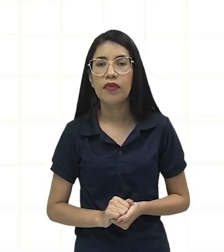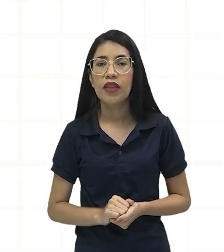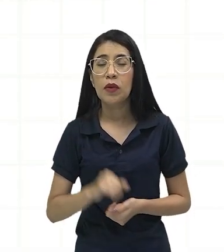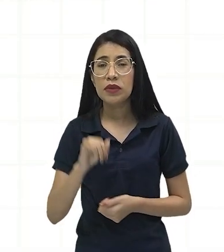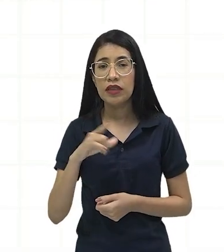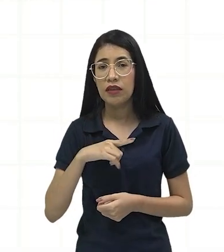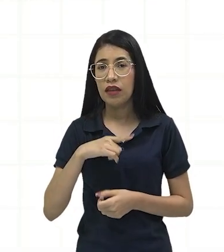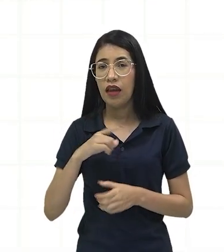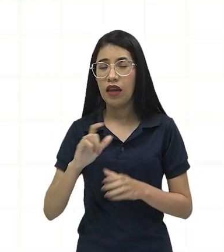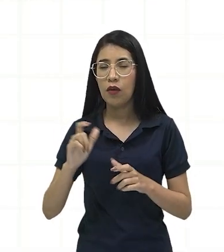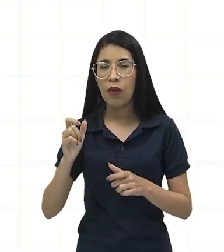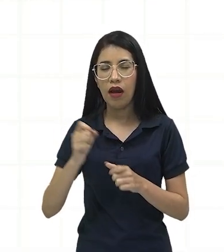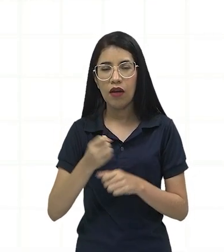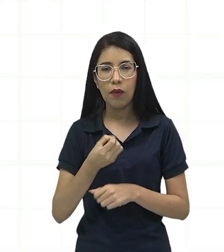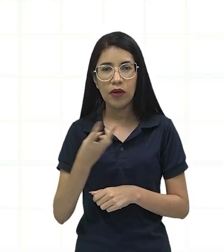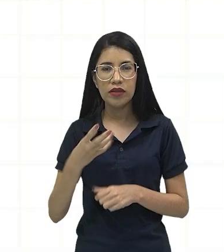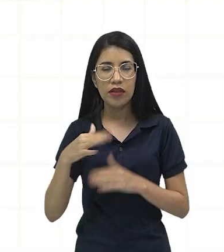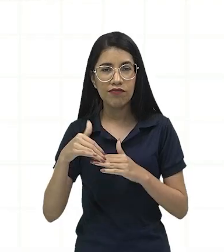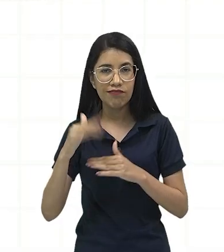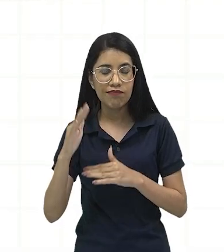grande quantidade,